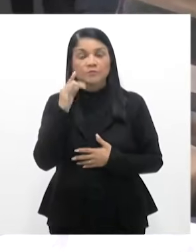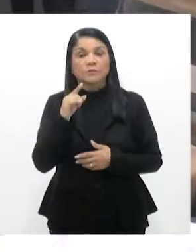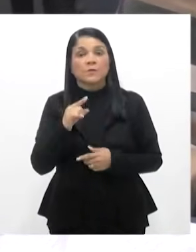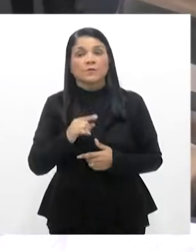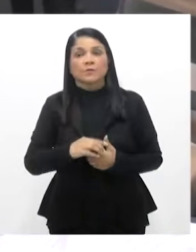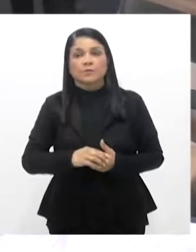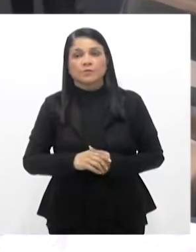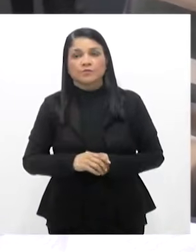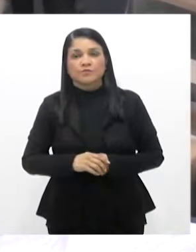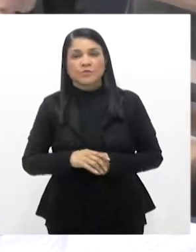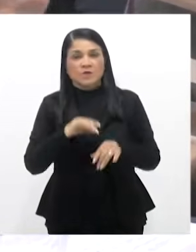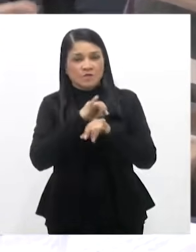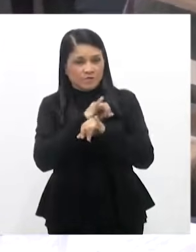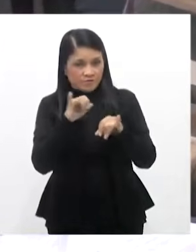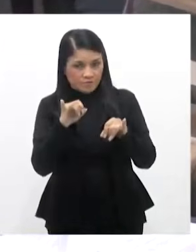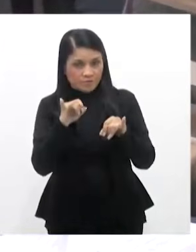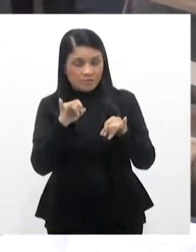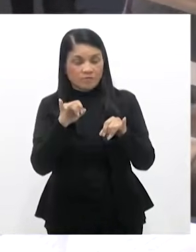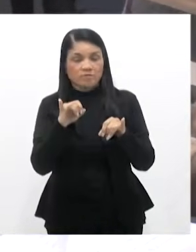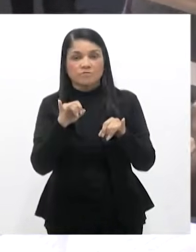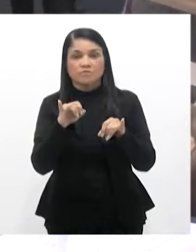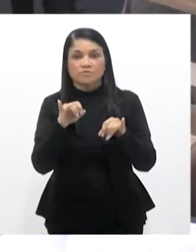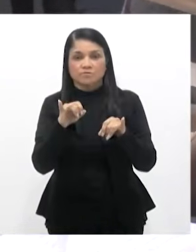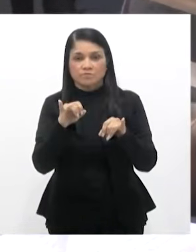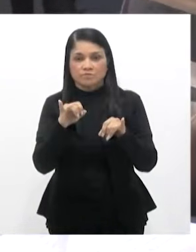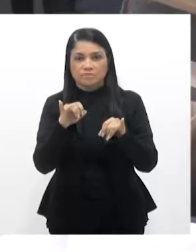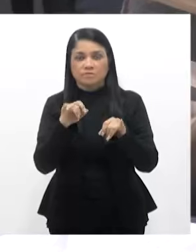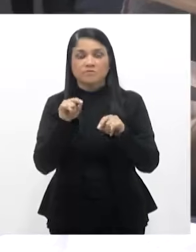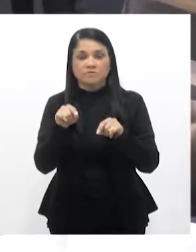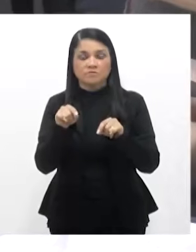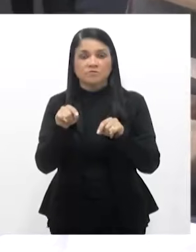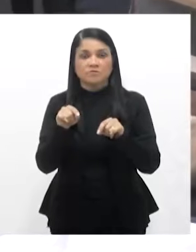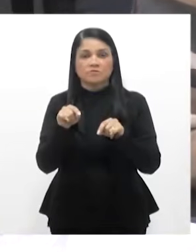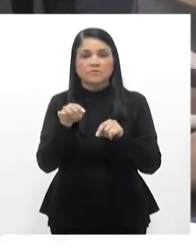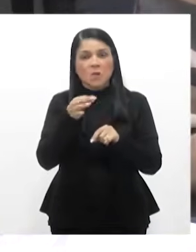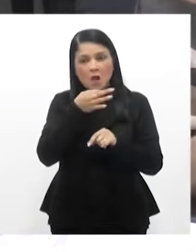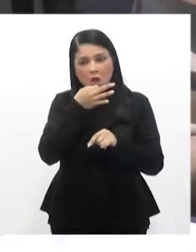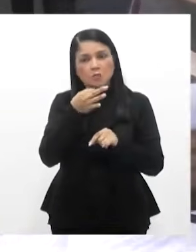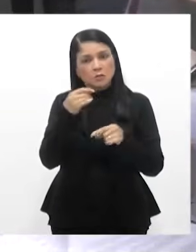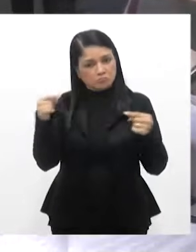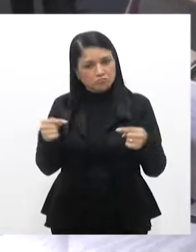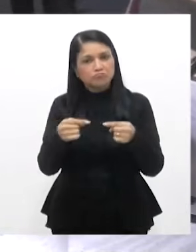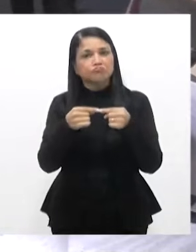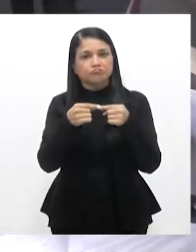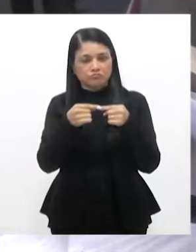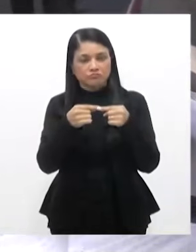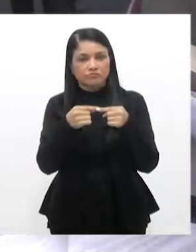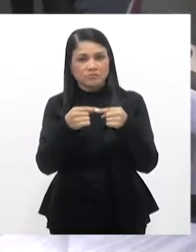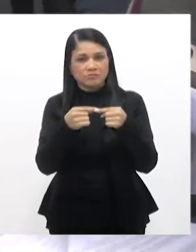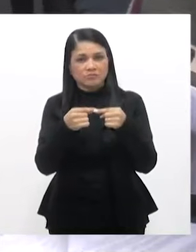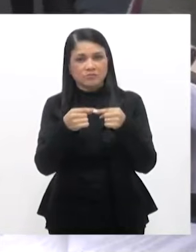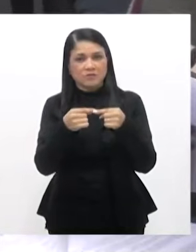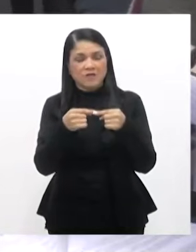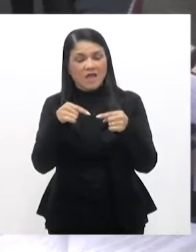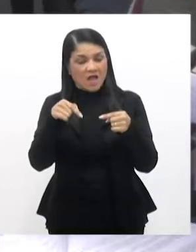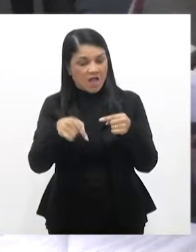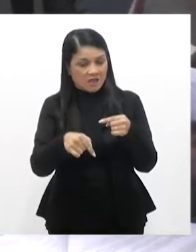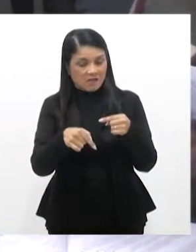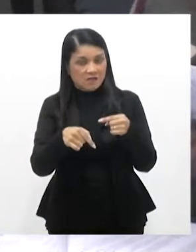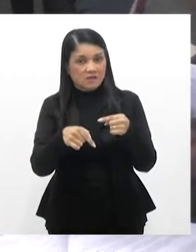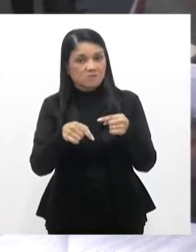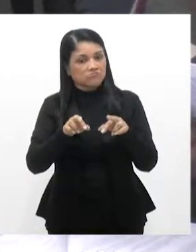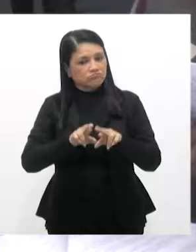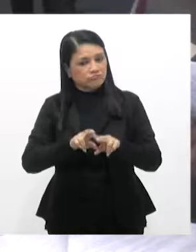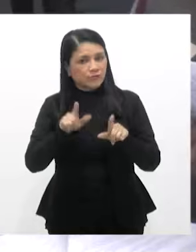E digo aqui publicamente que ela faz sentido. Não nesse caso específico